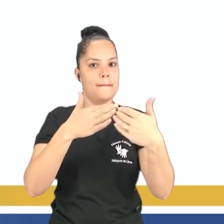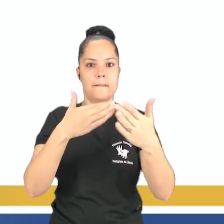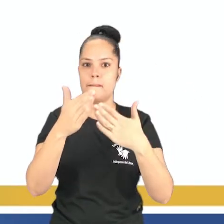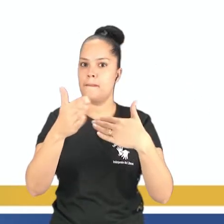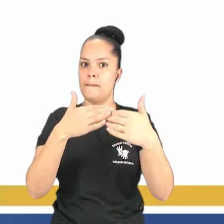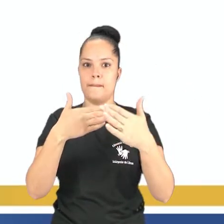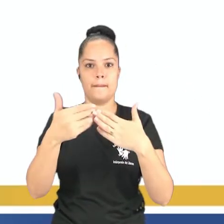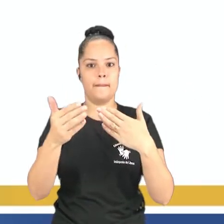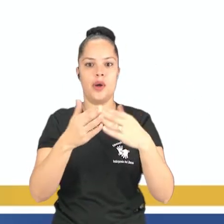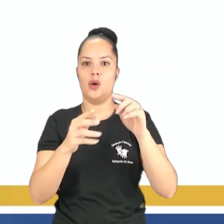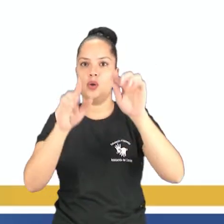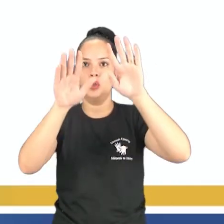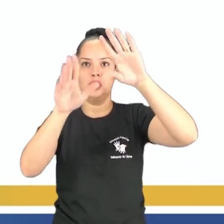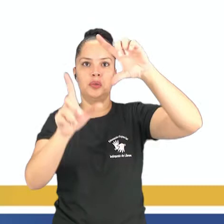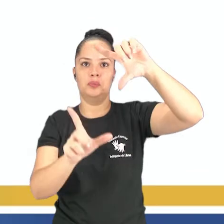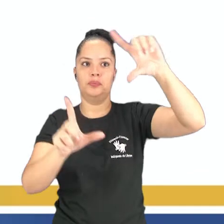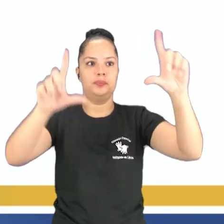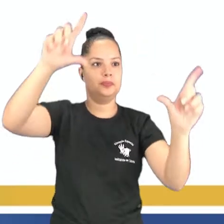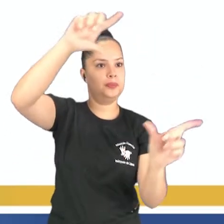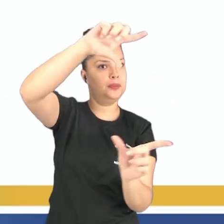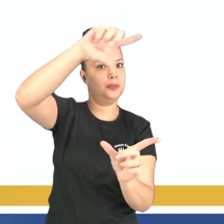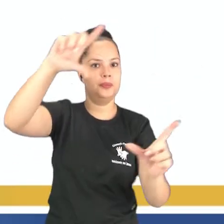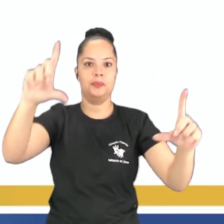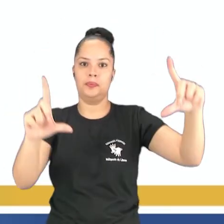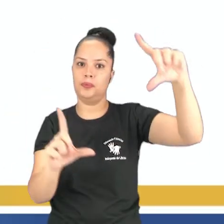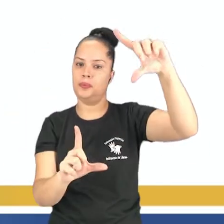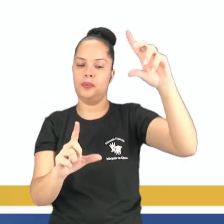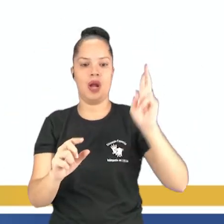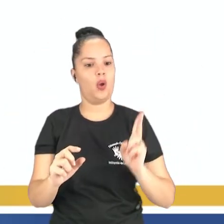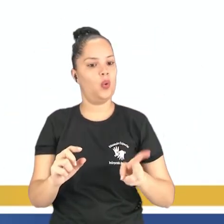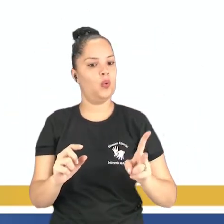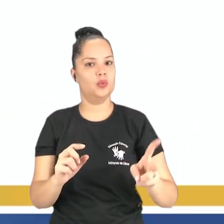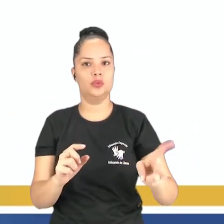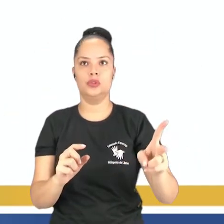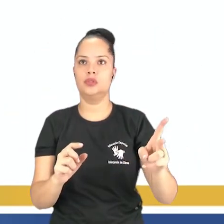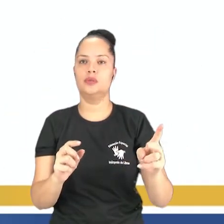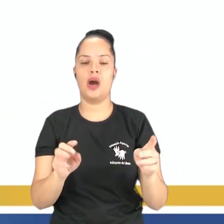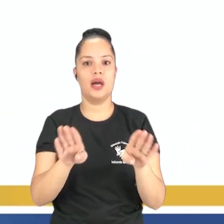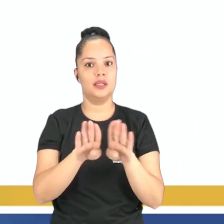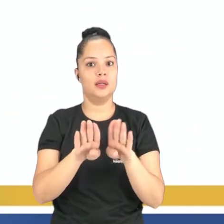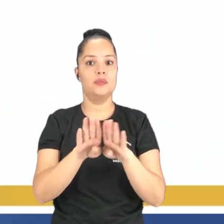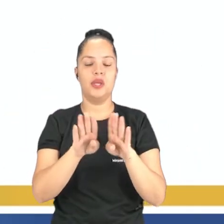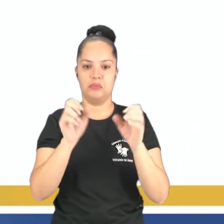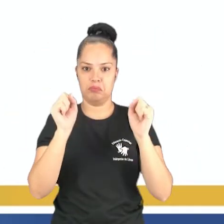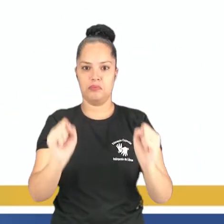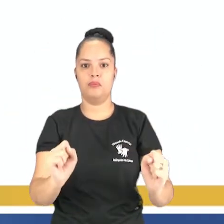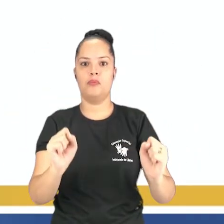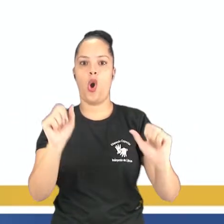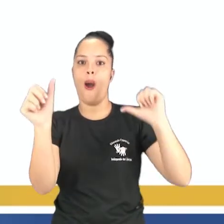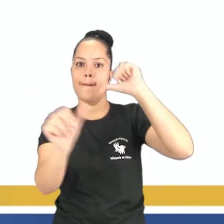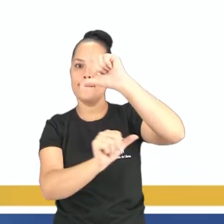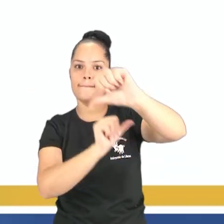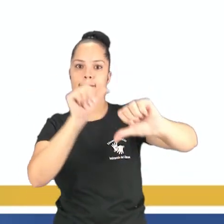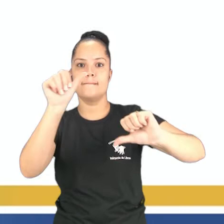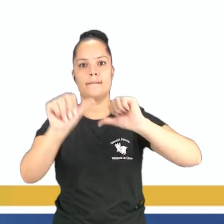de um ponto e observamos a mesma figura numa nova posição. Estão vendo aí?